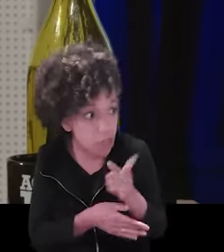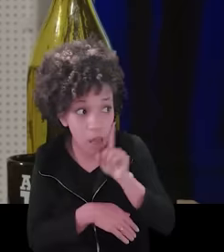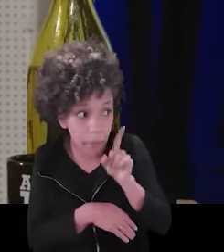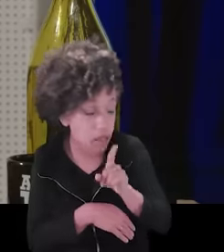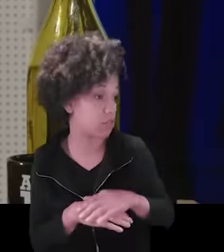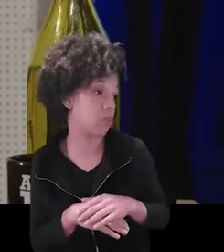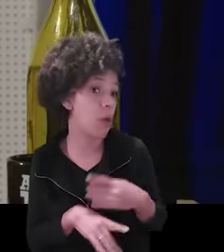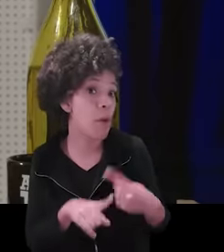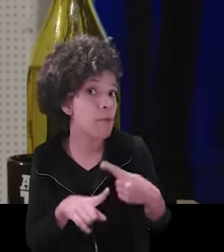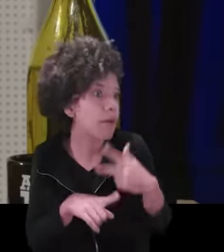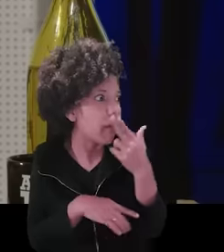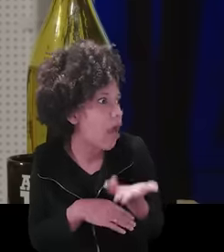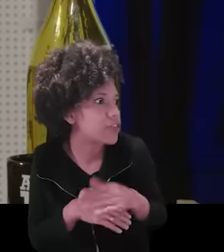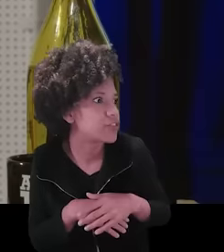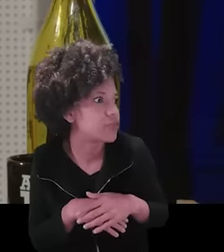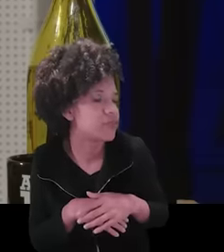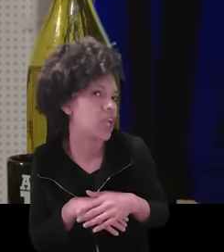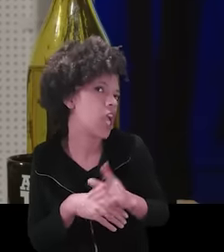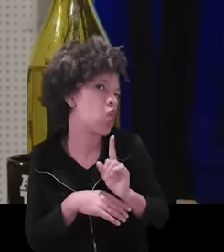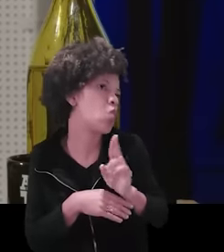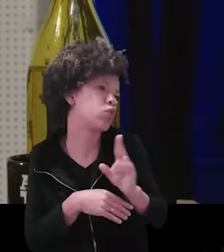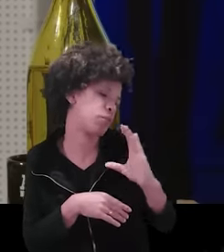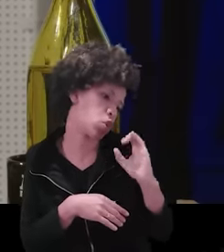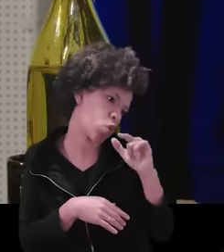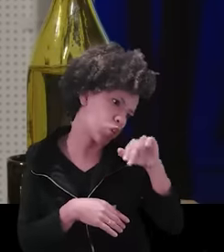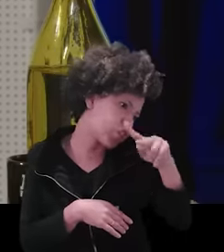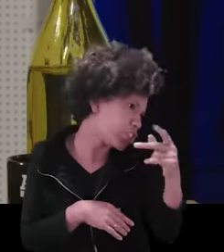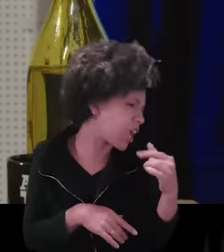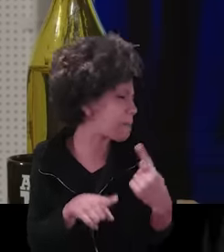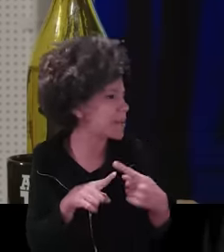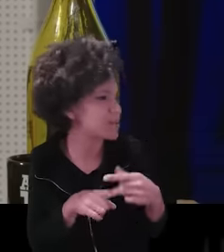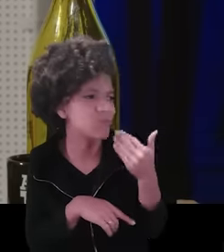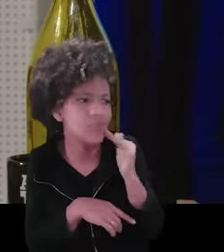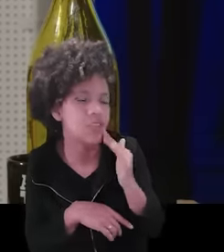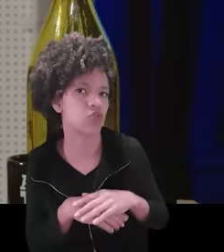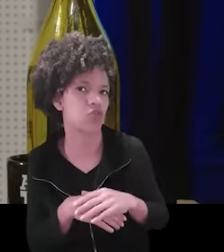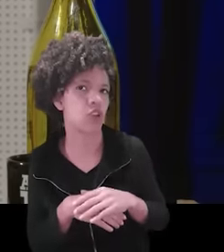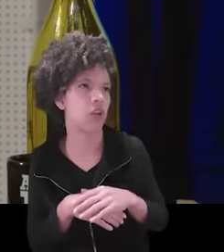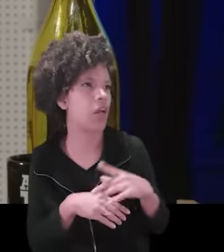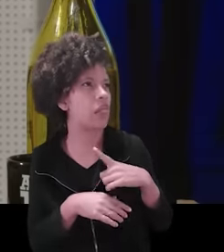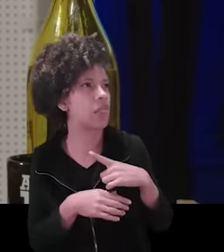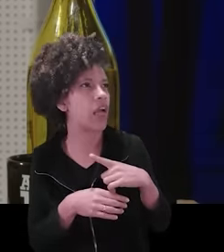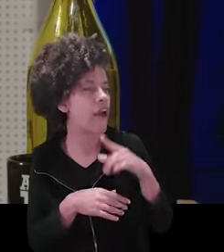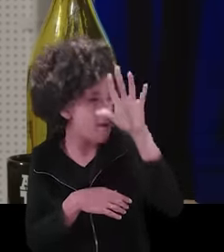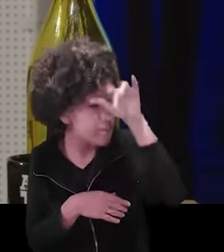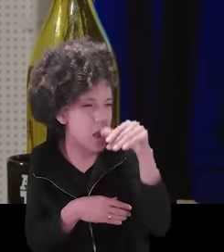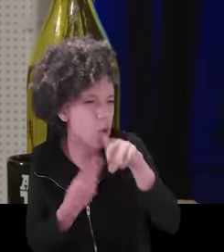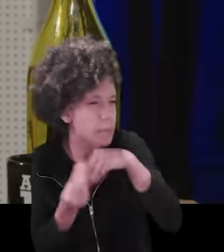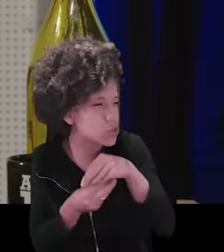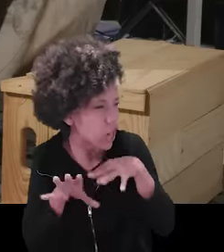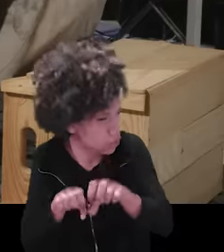que compram lá é americano porque eles acham E aí eles não colocaram nova de coxinha porque eles não entender colocou alguma coisa frango com